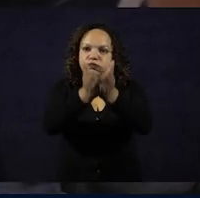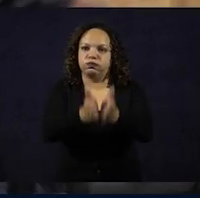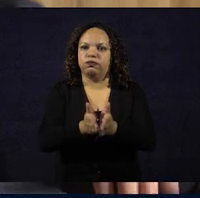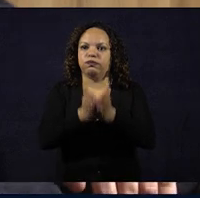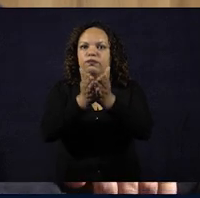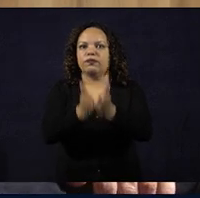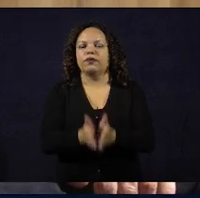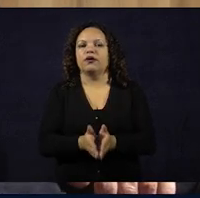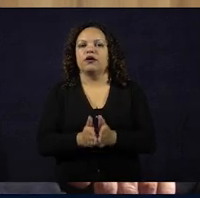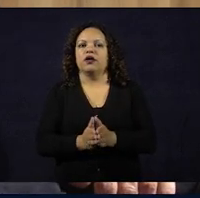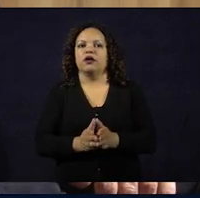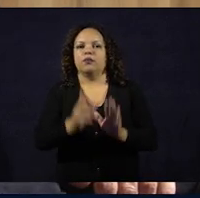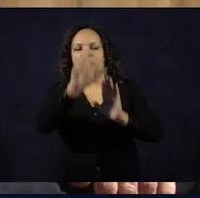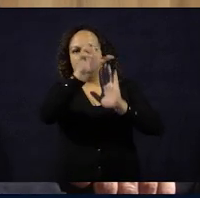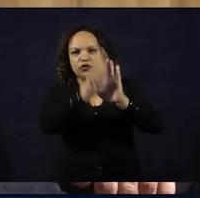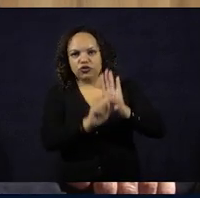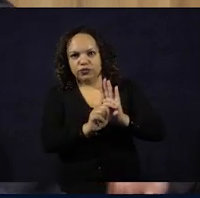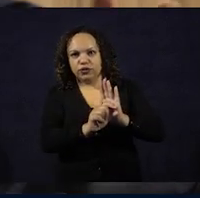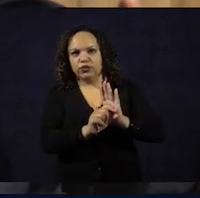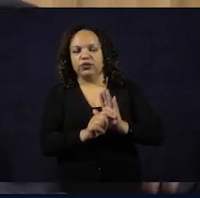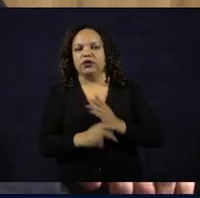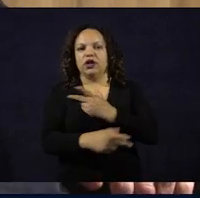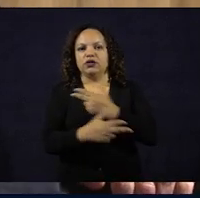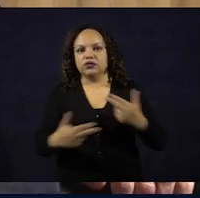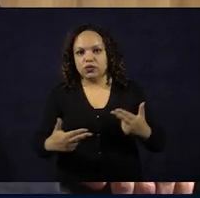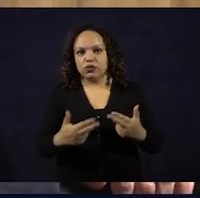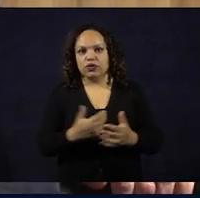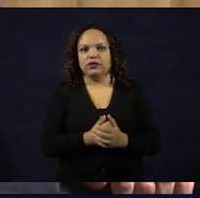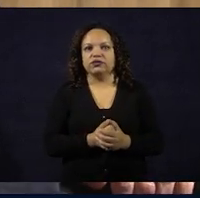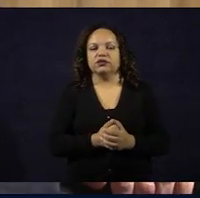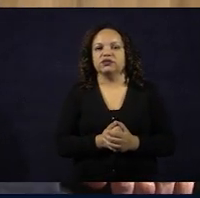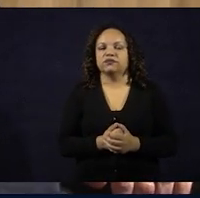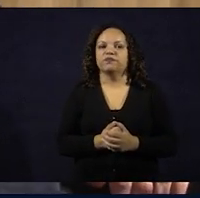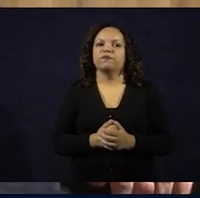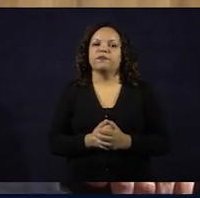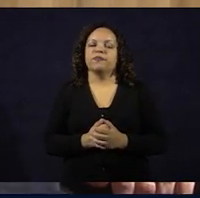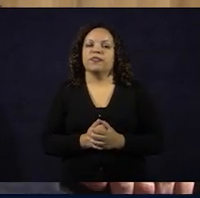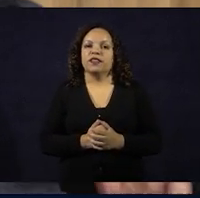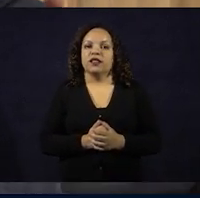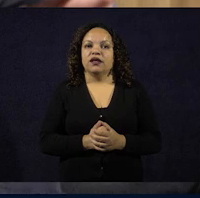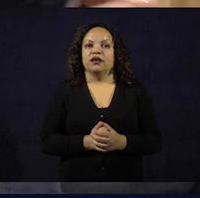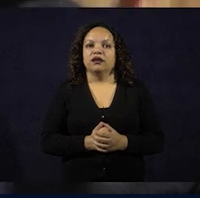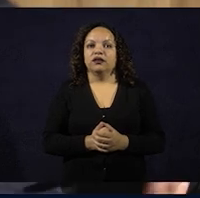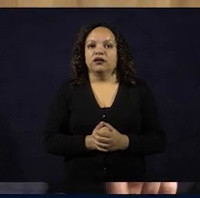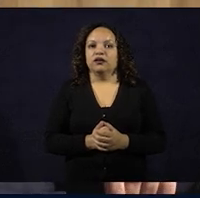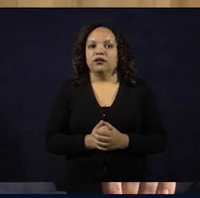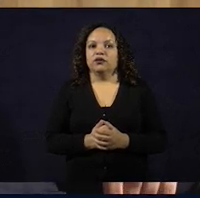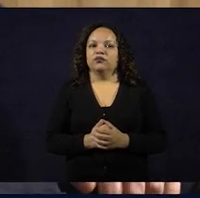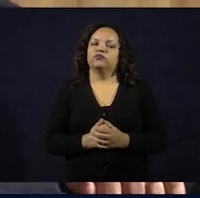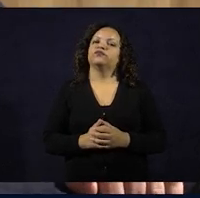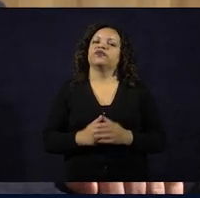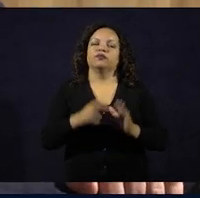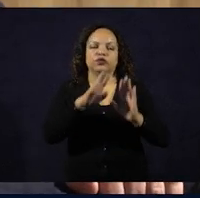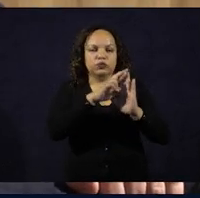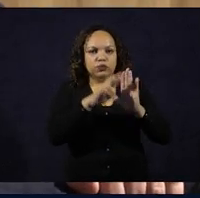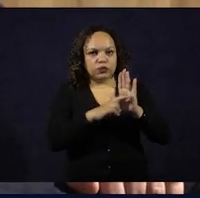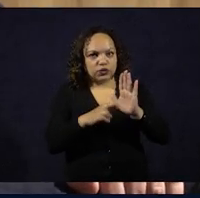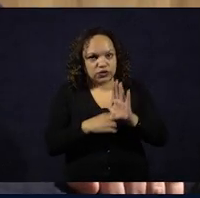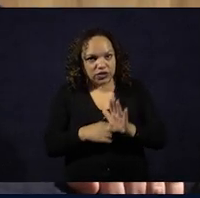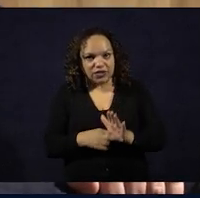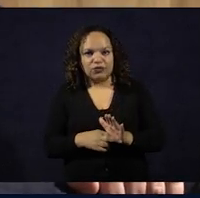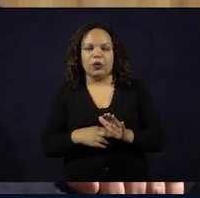essa rota claro que a gente tem um Porto essa rota via rodoviária projetos de compostagem